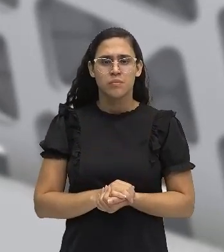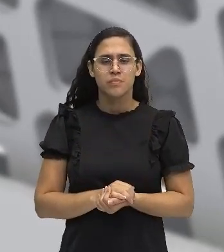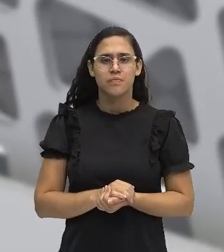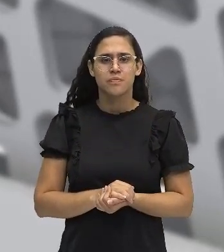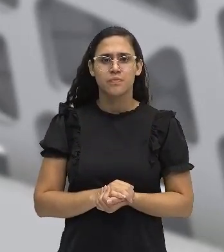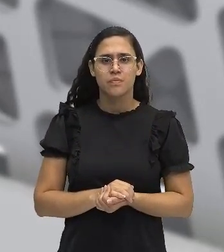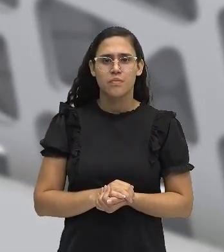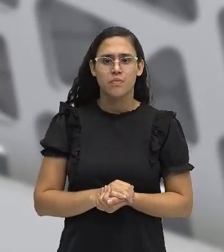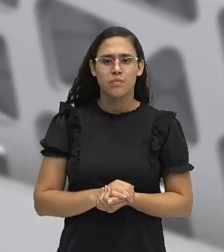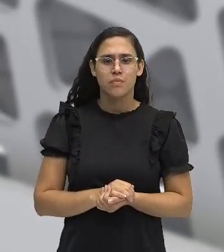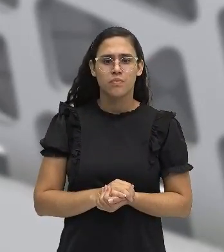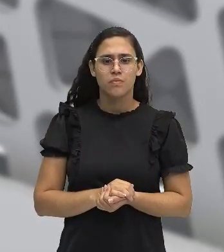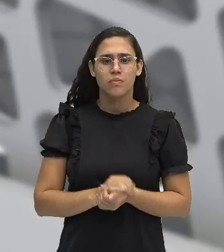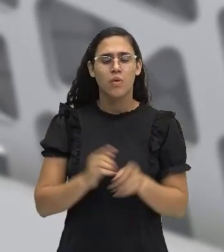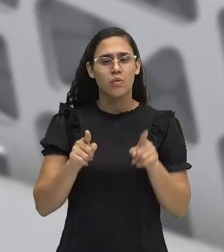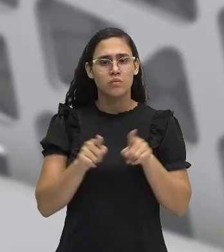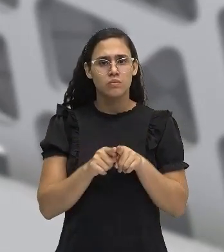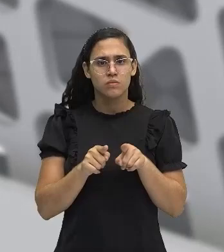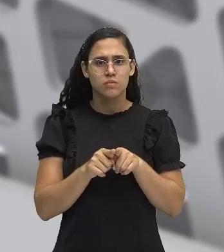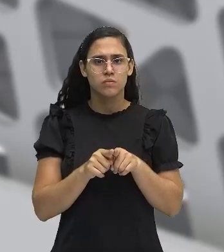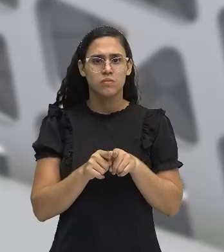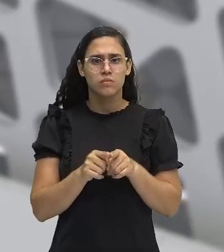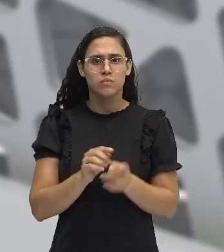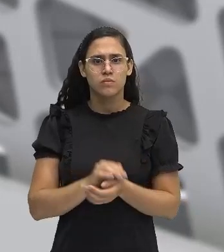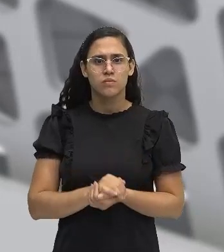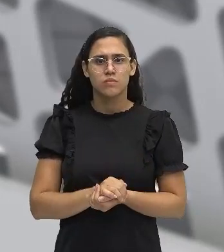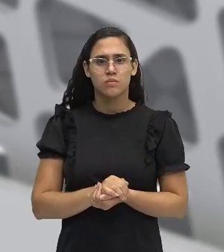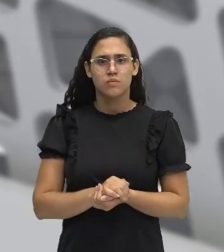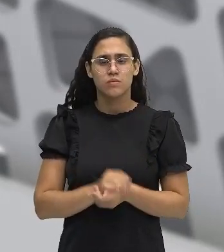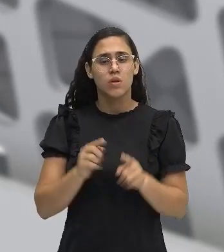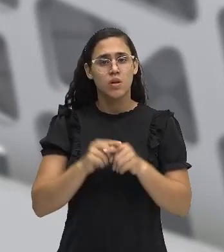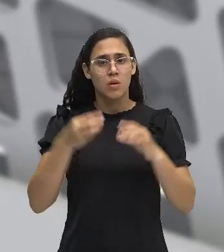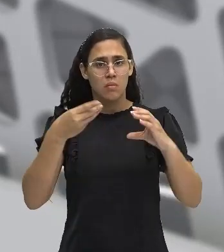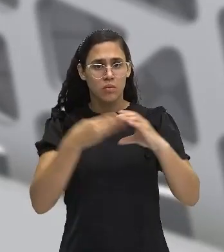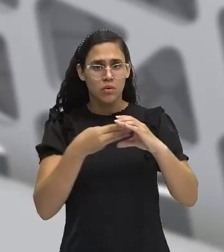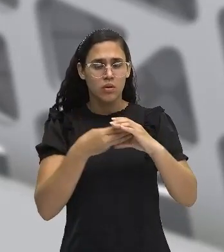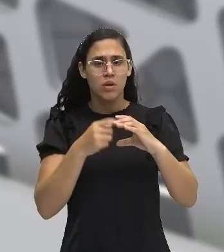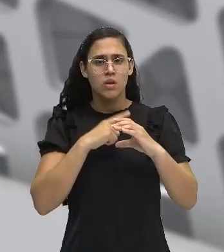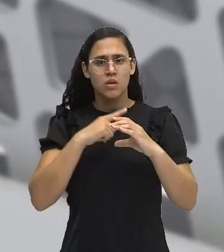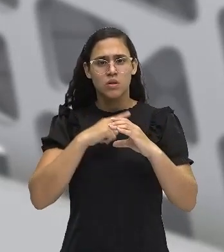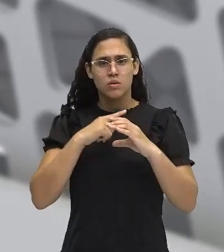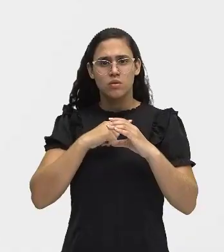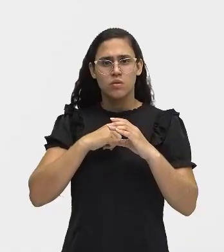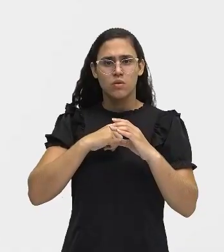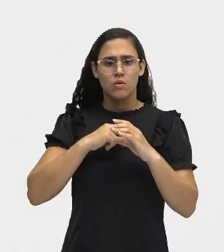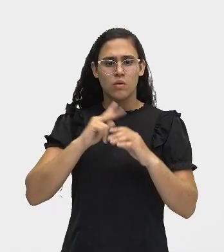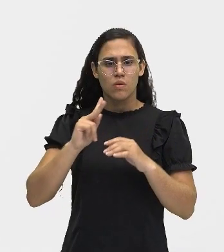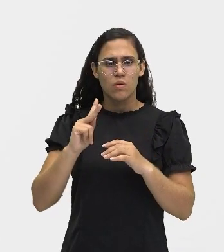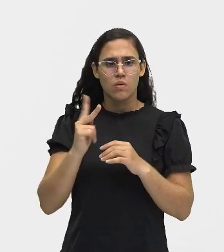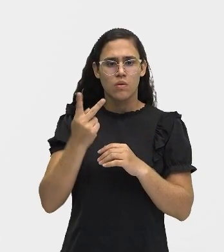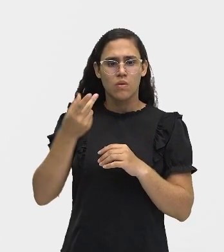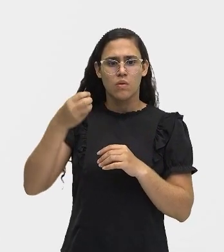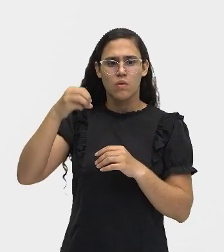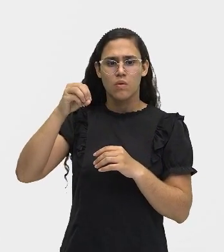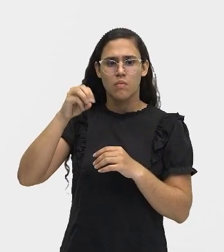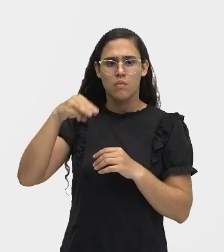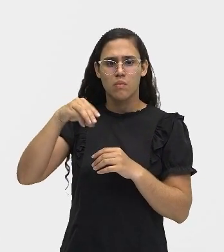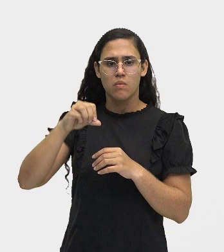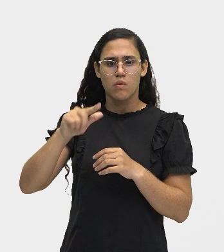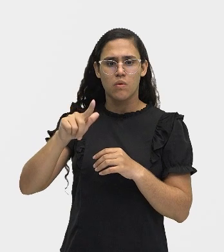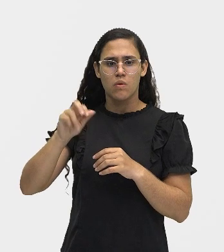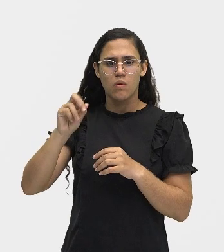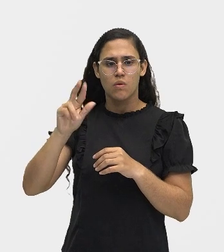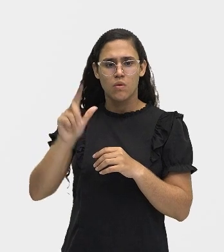gente tem, falando aí na base molecular, a gente tem também os genes homólogos, né? Os genes